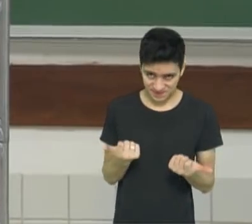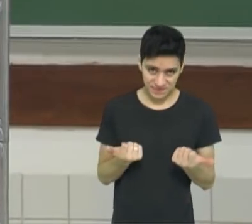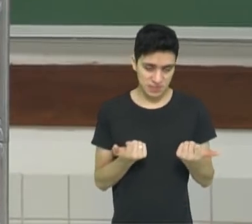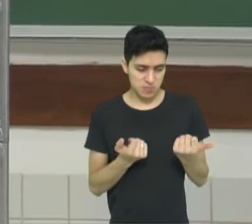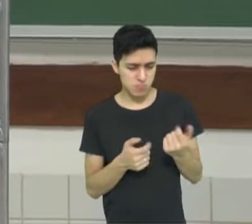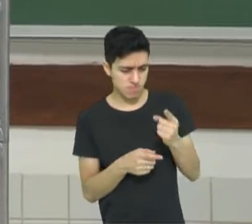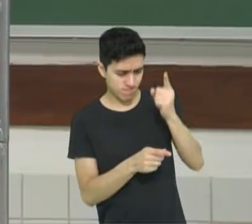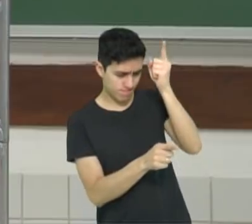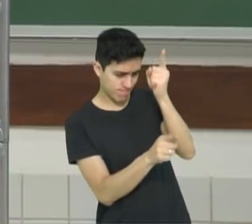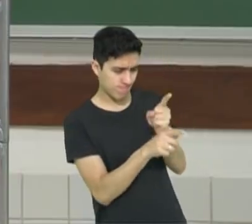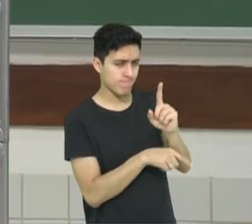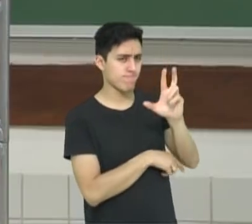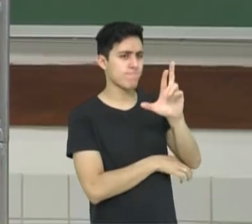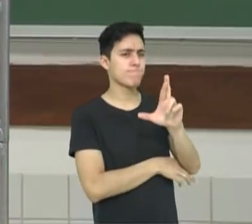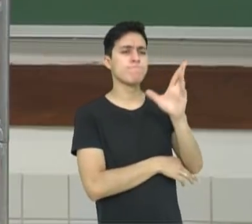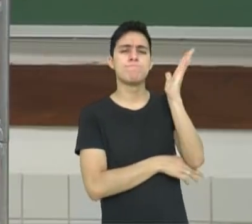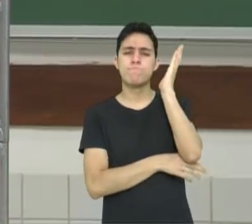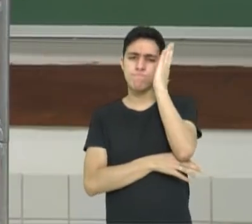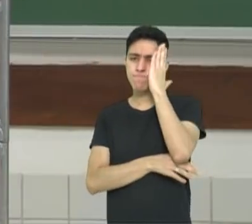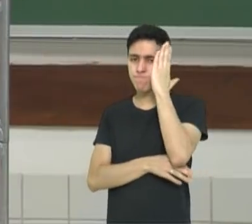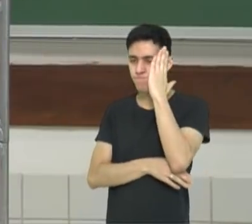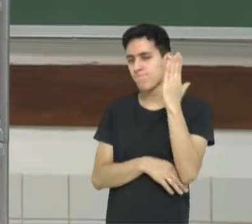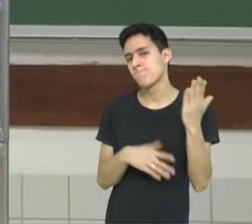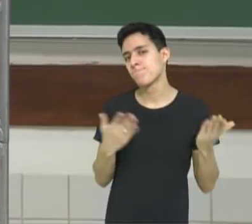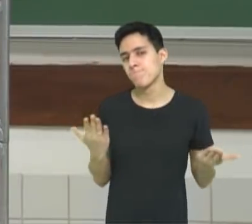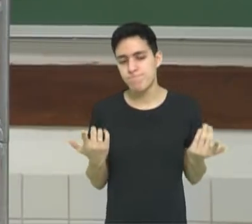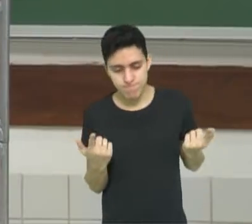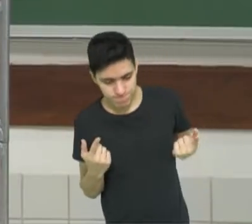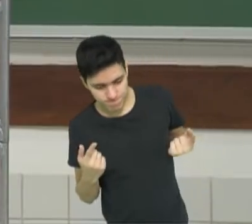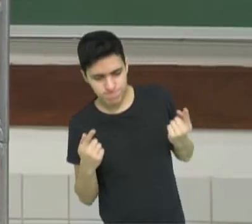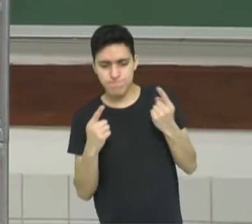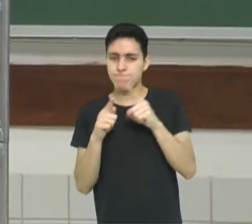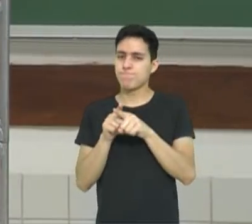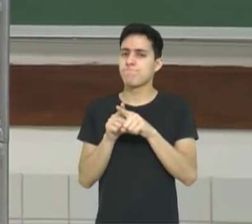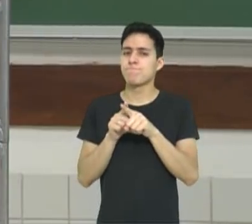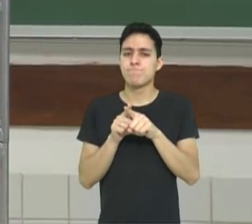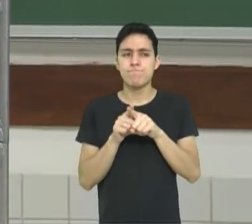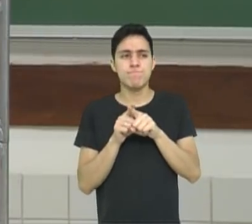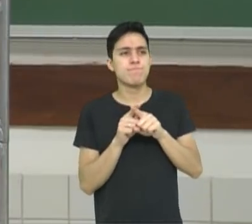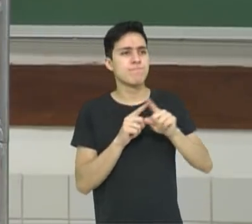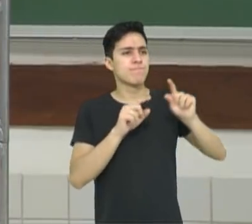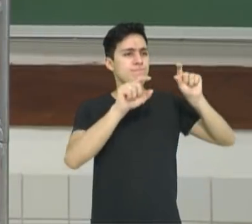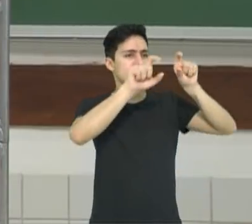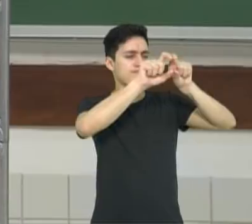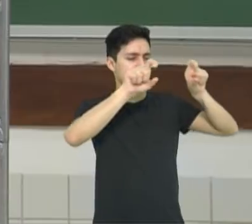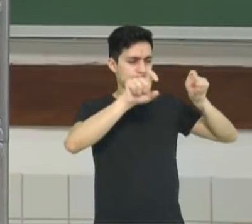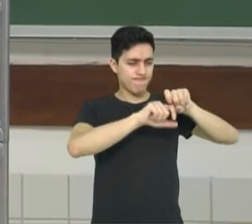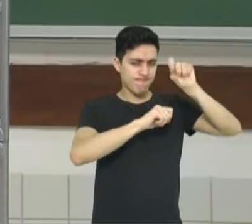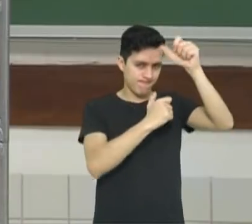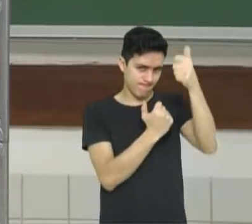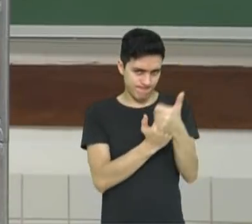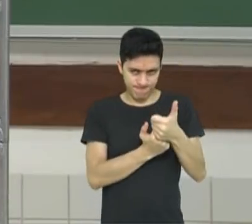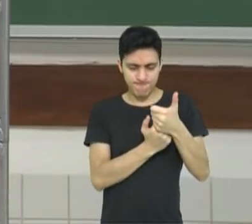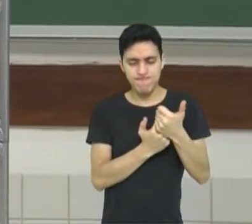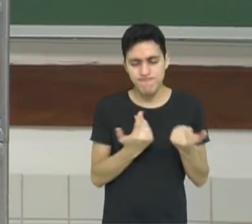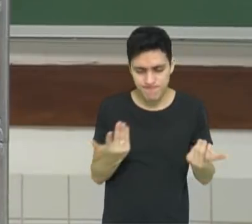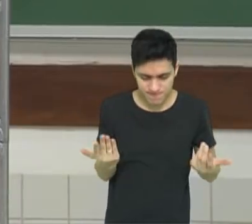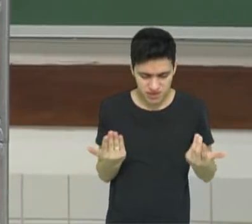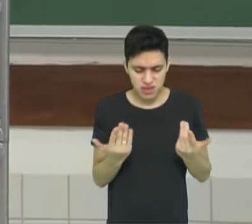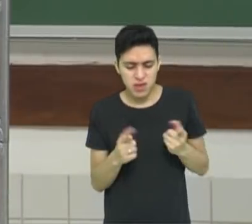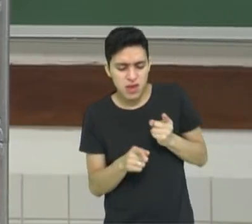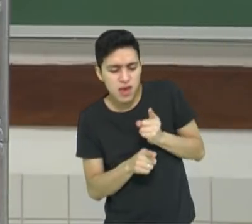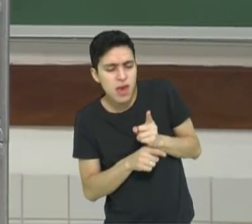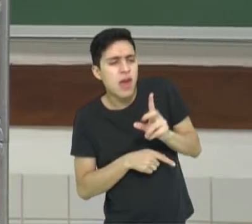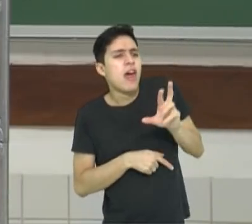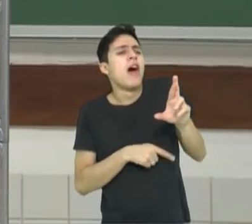Determinamos uma das letras e agora voltamos em qualquer uma das equações, substituindo ela. Então, nós encontramos que